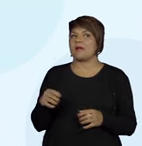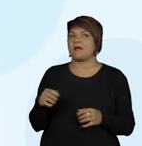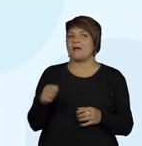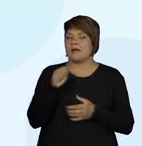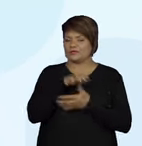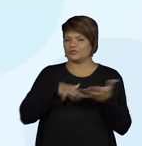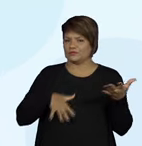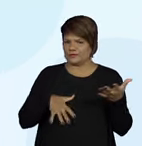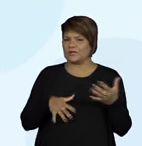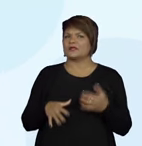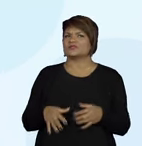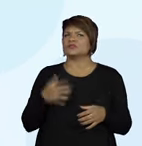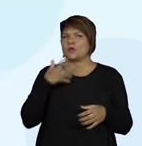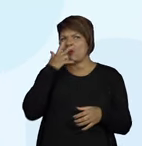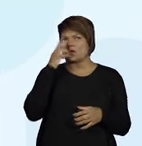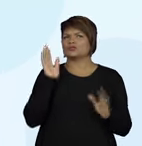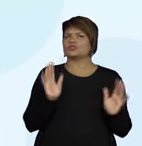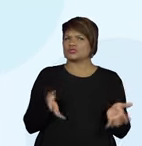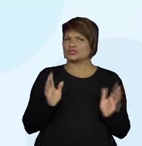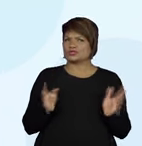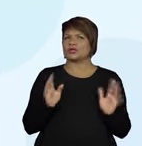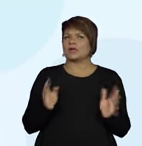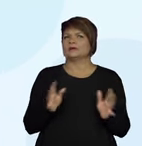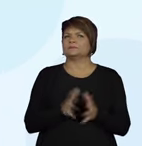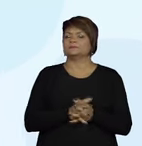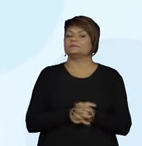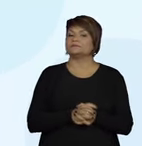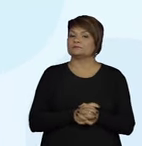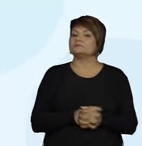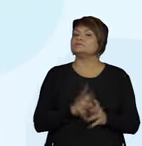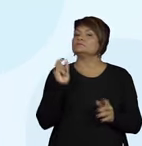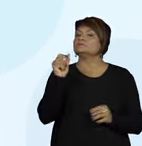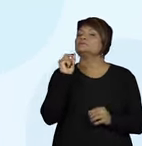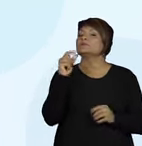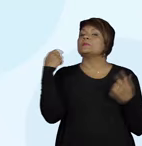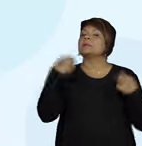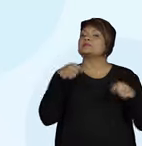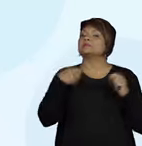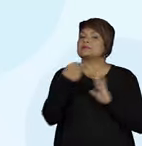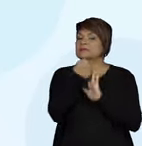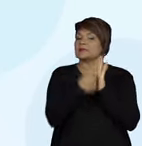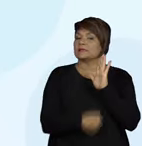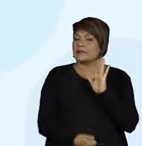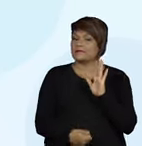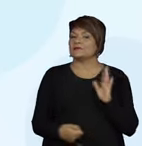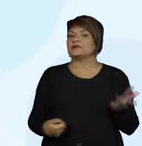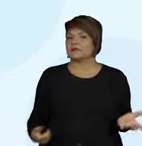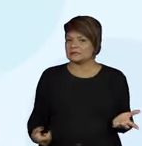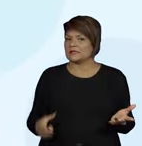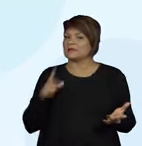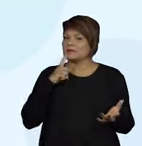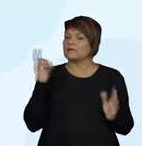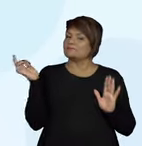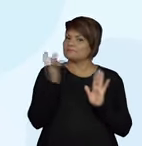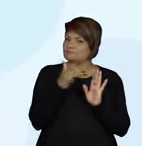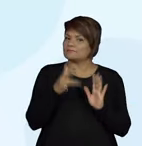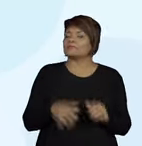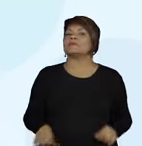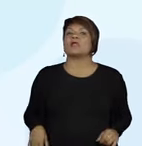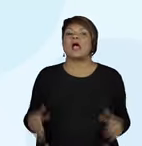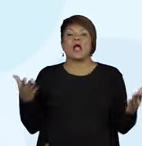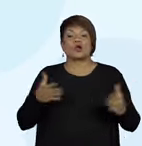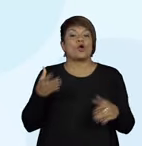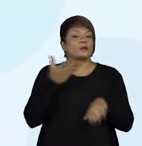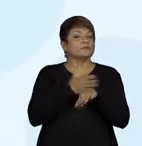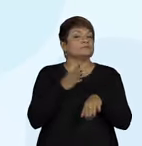gente entendeu um pouquinho sobre o que tem que ter numa entrevista, não é verdade? Então, agora é a vez